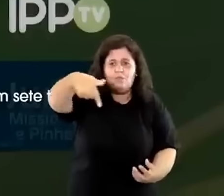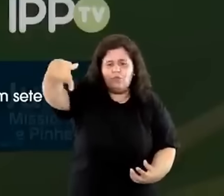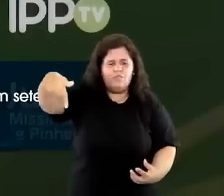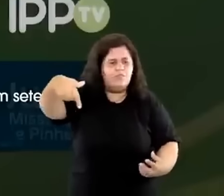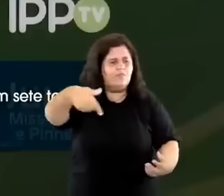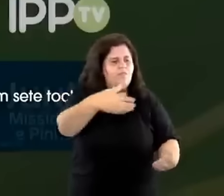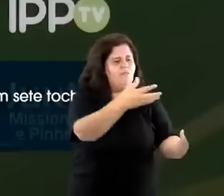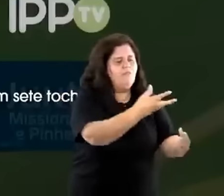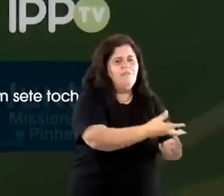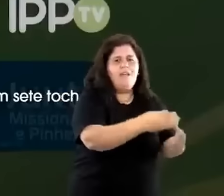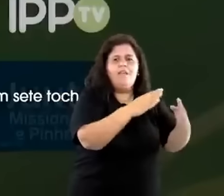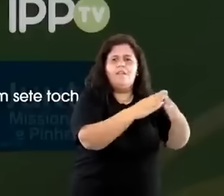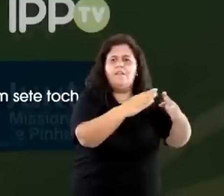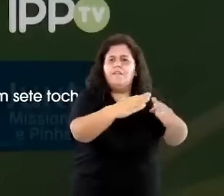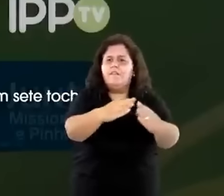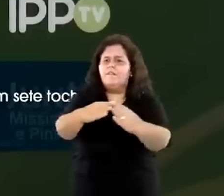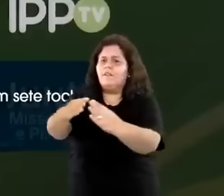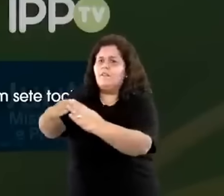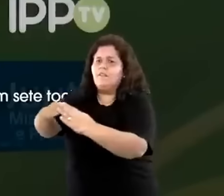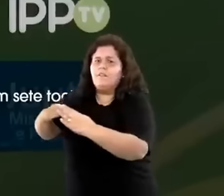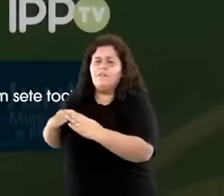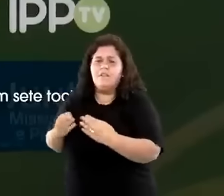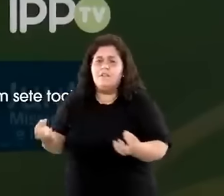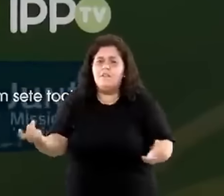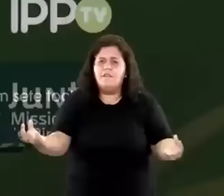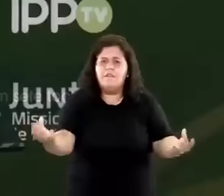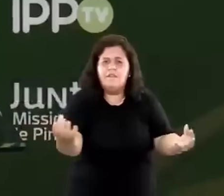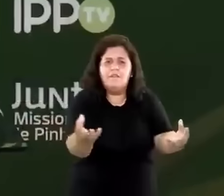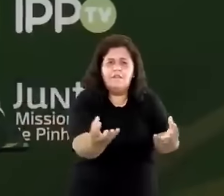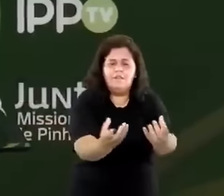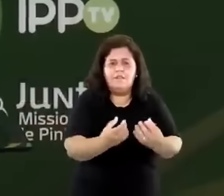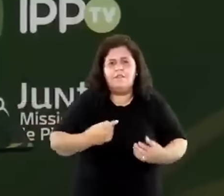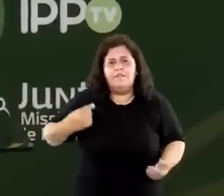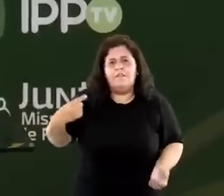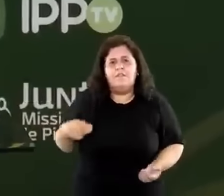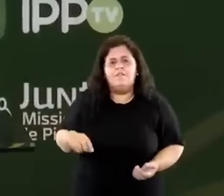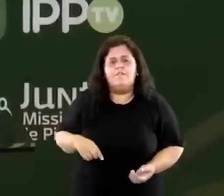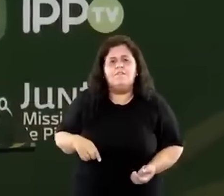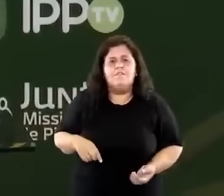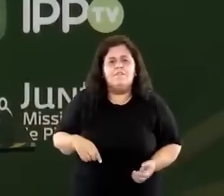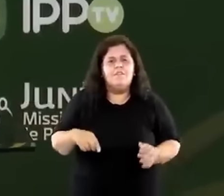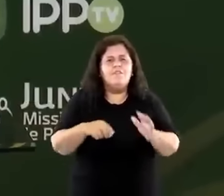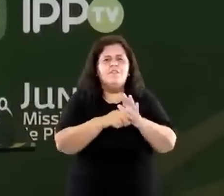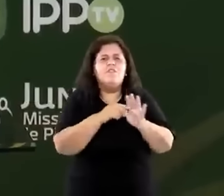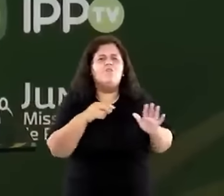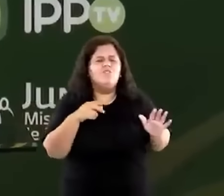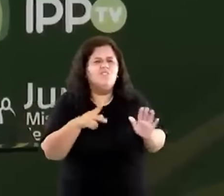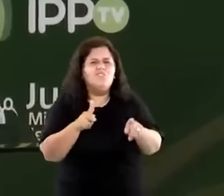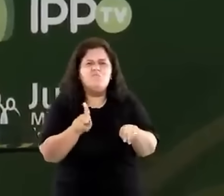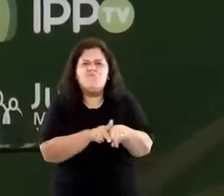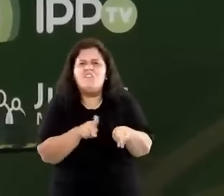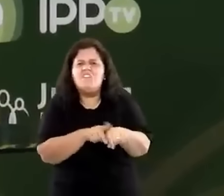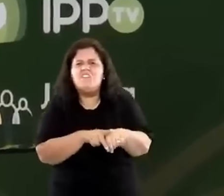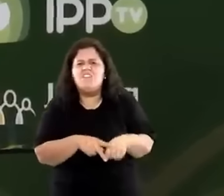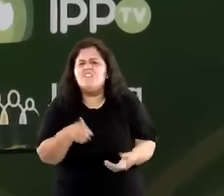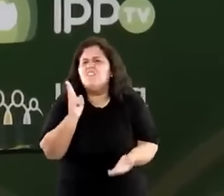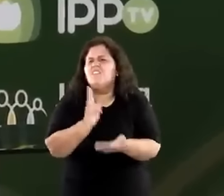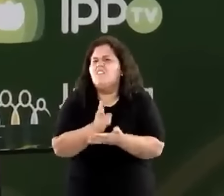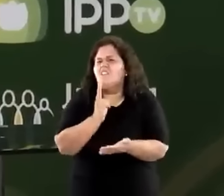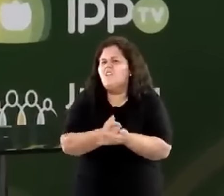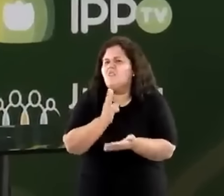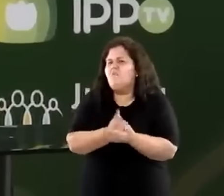de Deus talvez as pessoas lá como segunda de Pedro diz o seguinte Ah mas o mundo desde que o mundo nunca